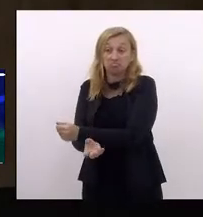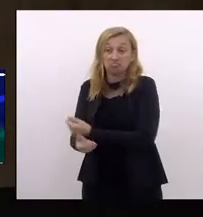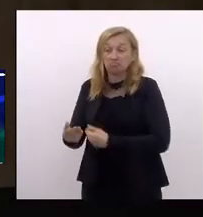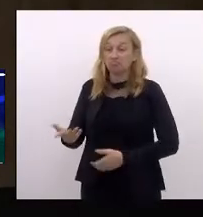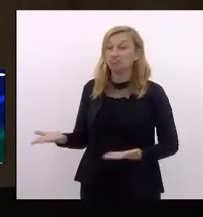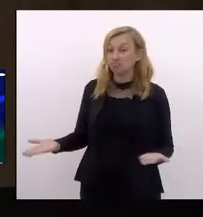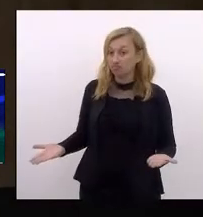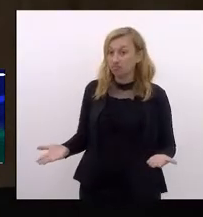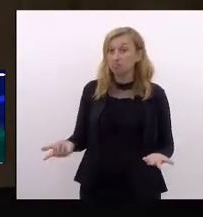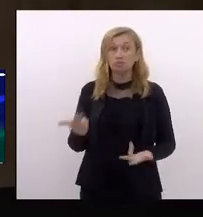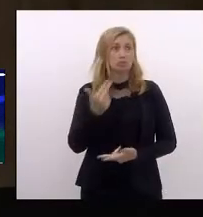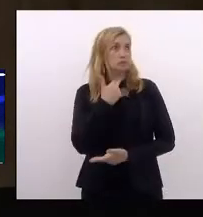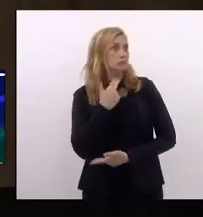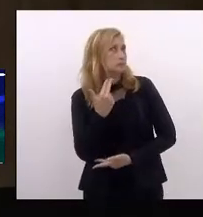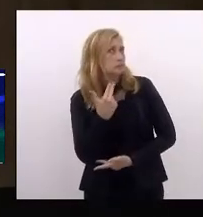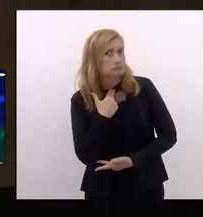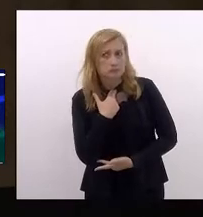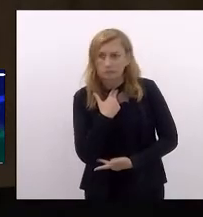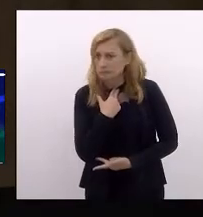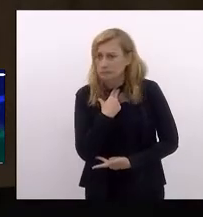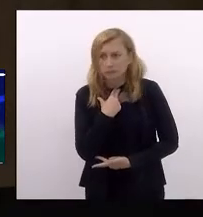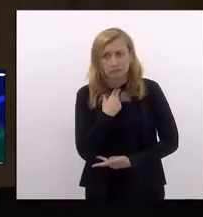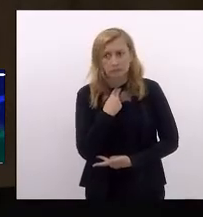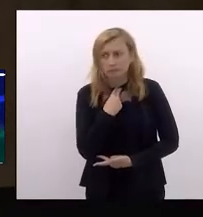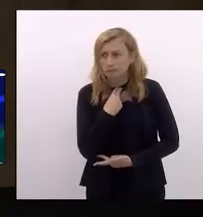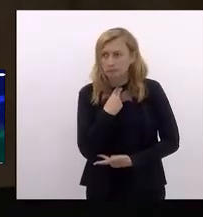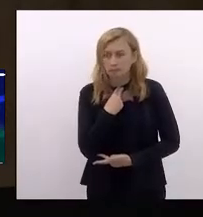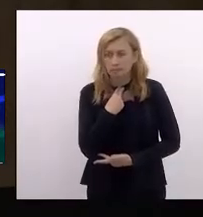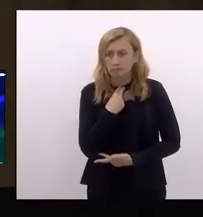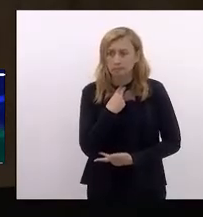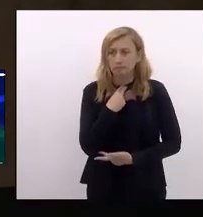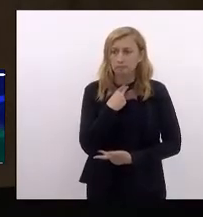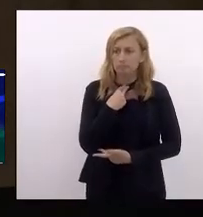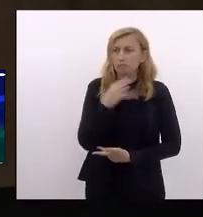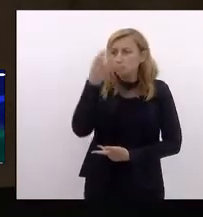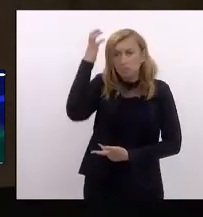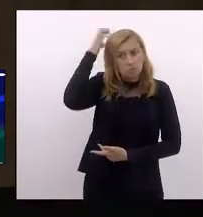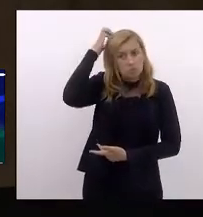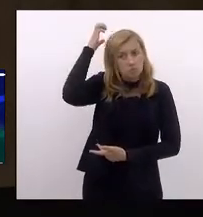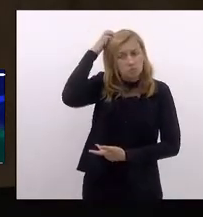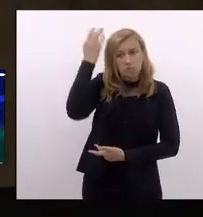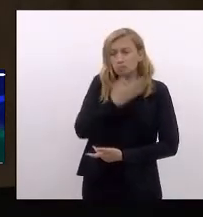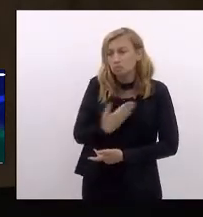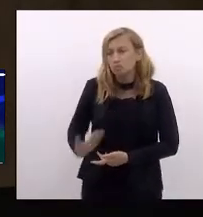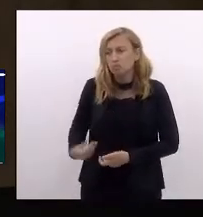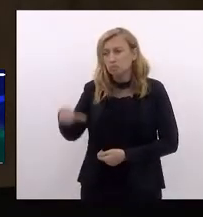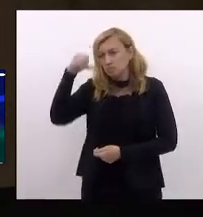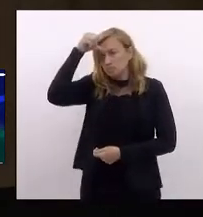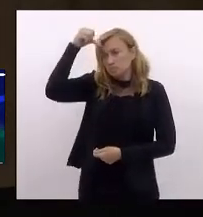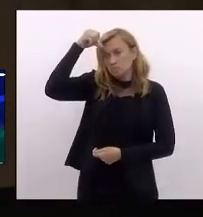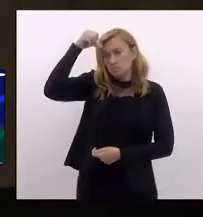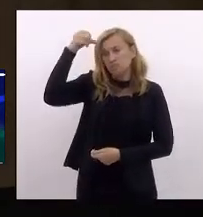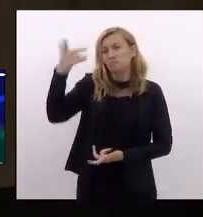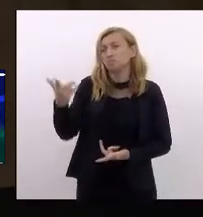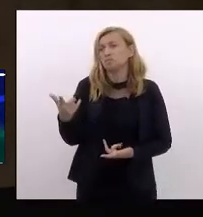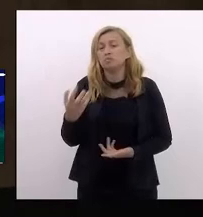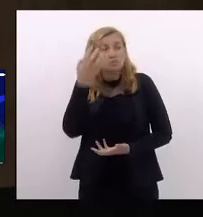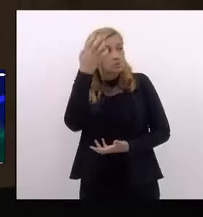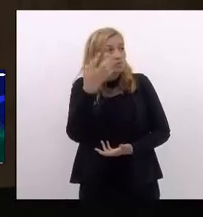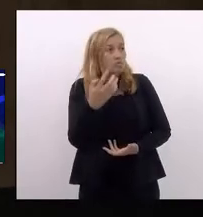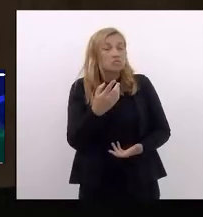e aí nós não podemos de maneira alguma crucificar o governador Cláudio Castro